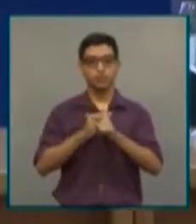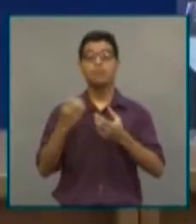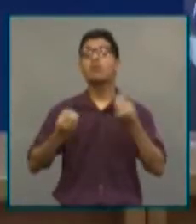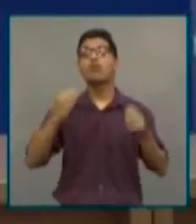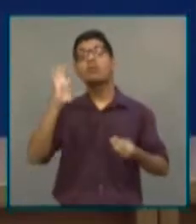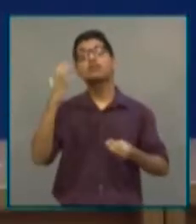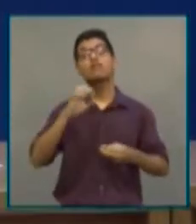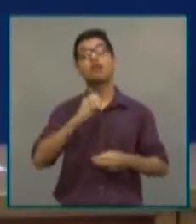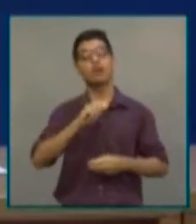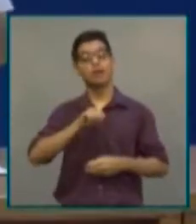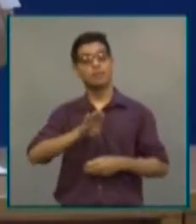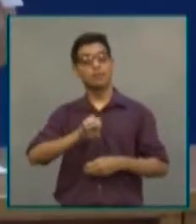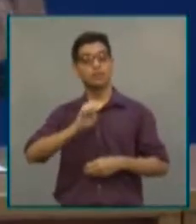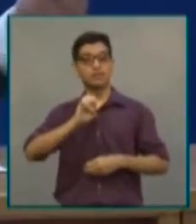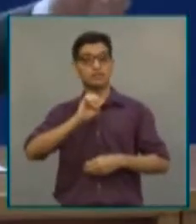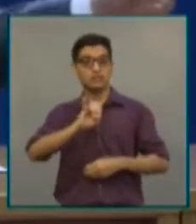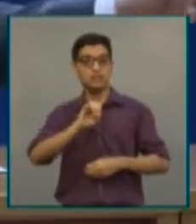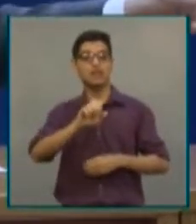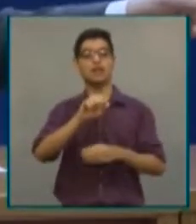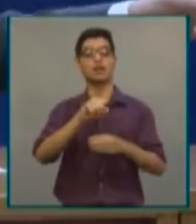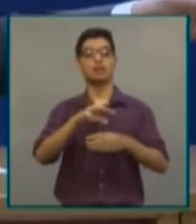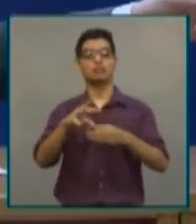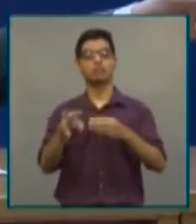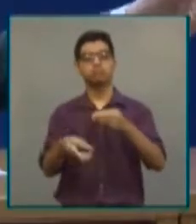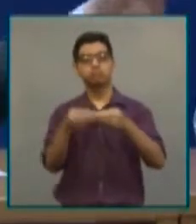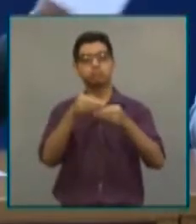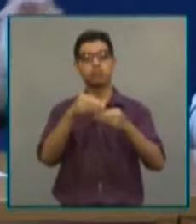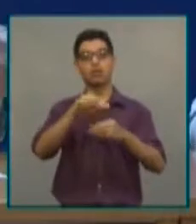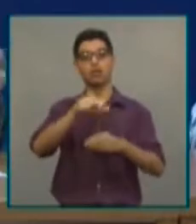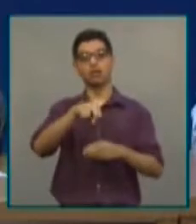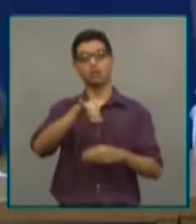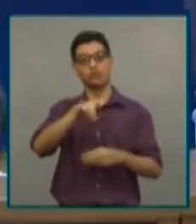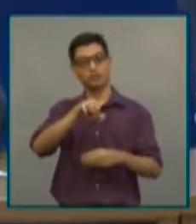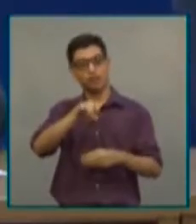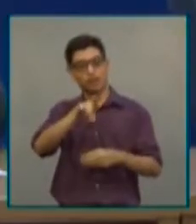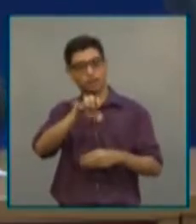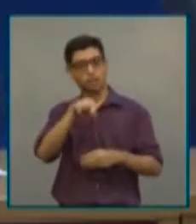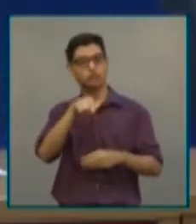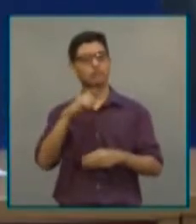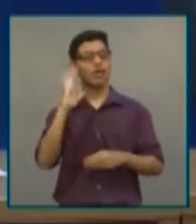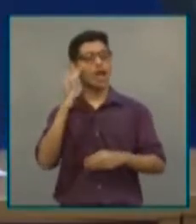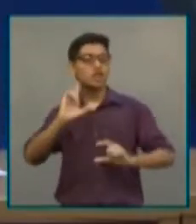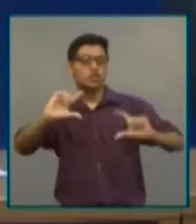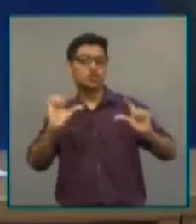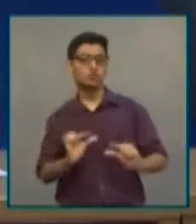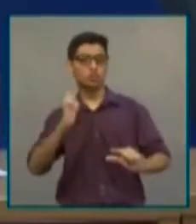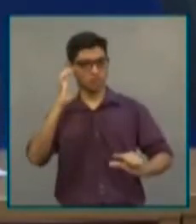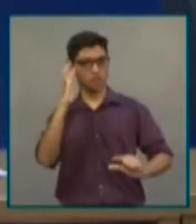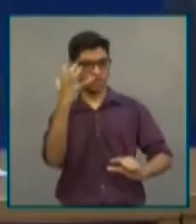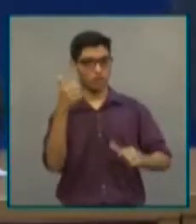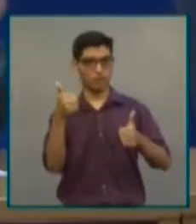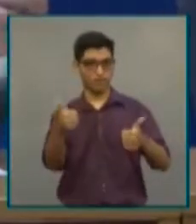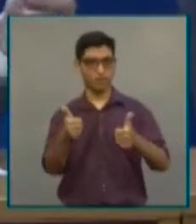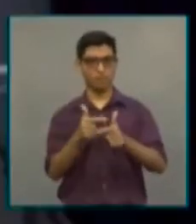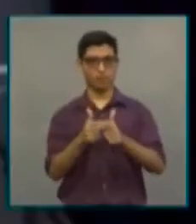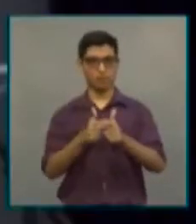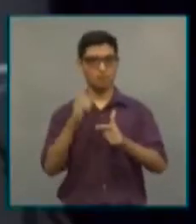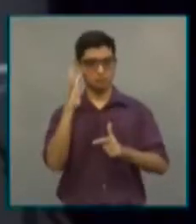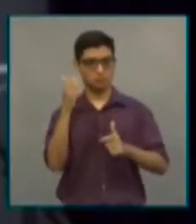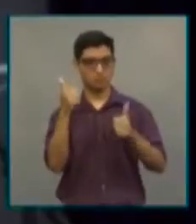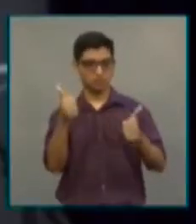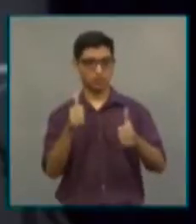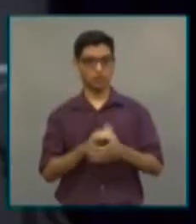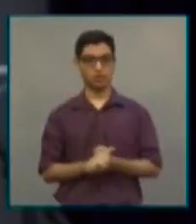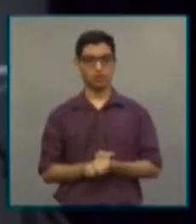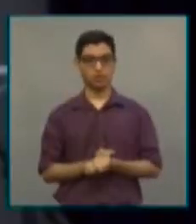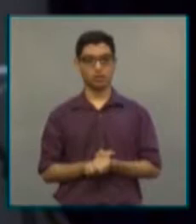uma solução? Ok. Tempo. A palavra, o candidato. Eu gostaria que os gritos que estão